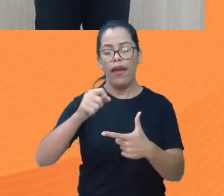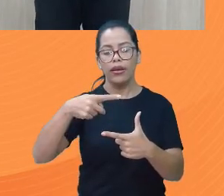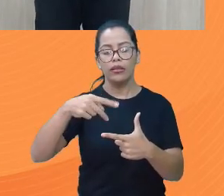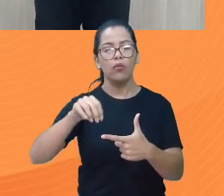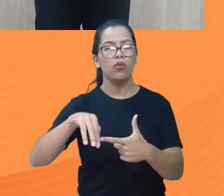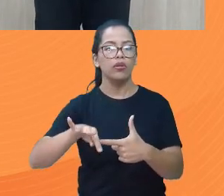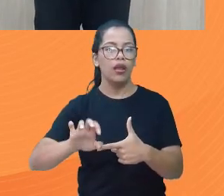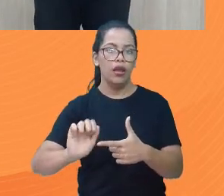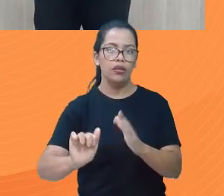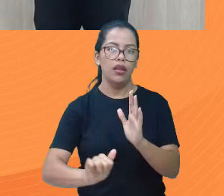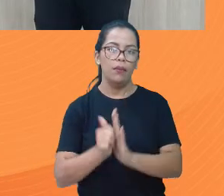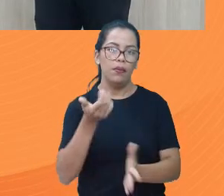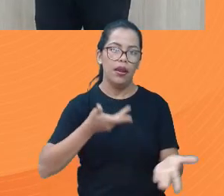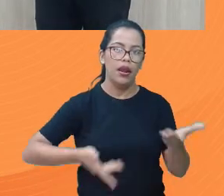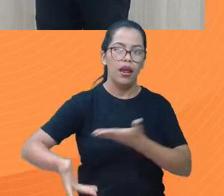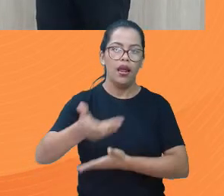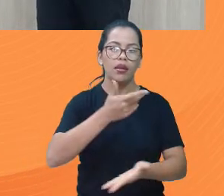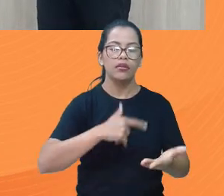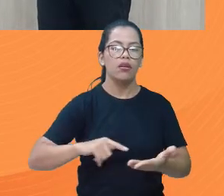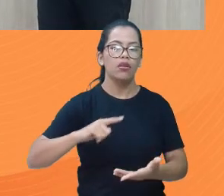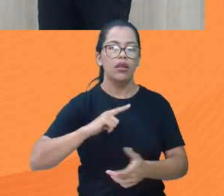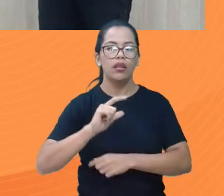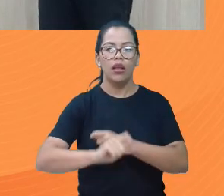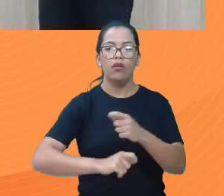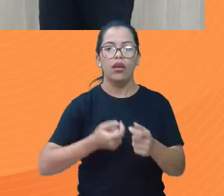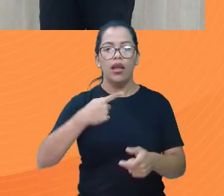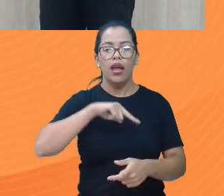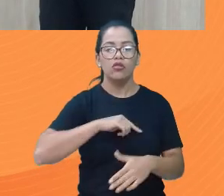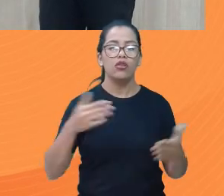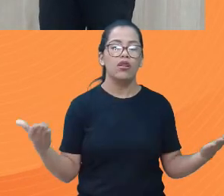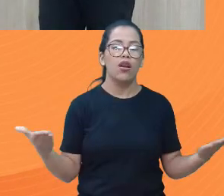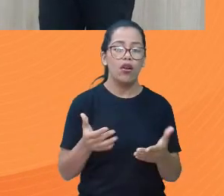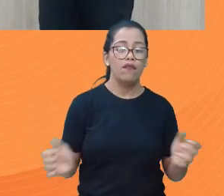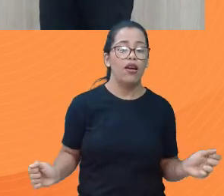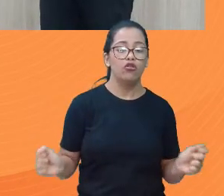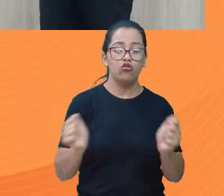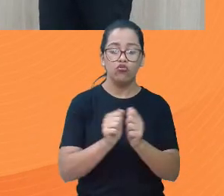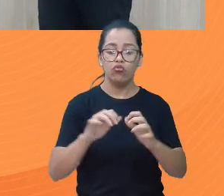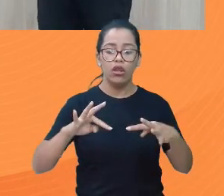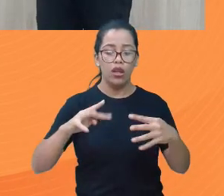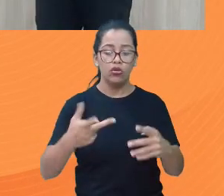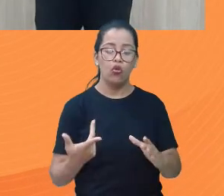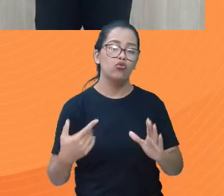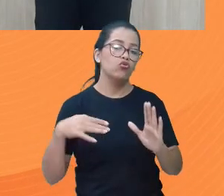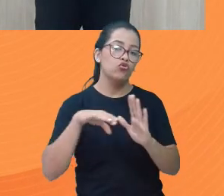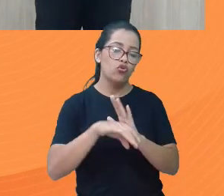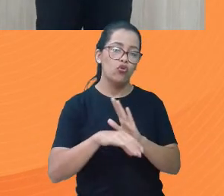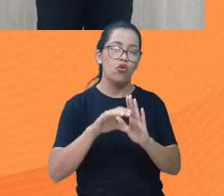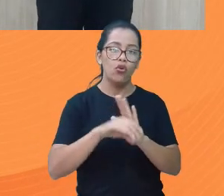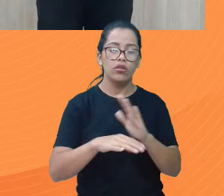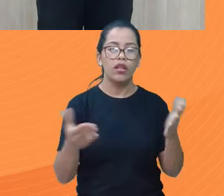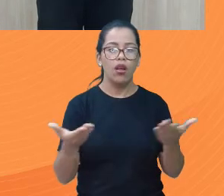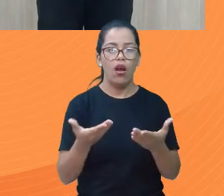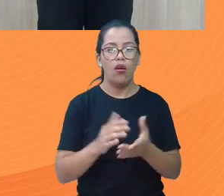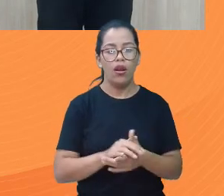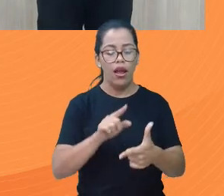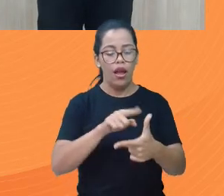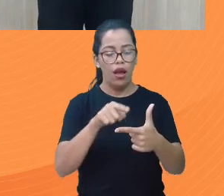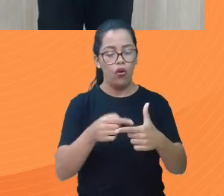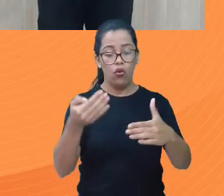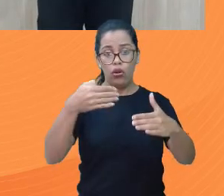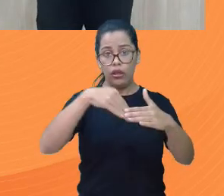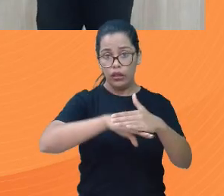que existe entre esses ângulos, tá? A gente vai juntar todos esses conceitos de ângulos internos,